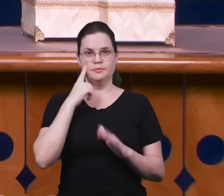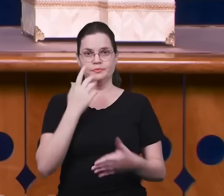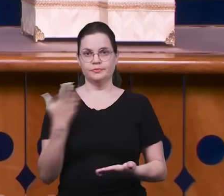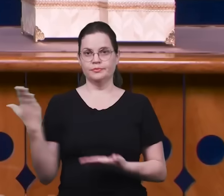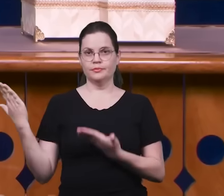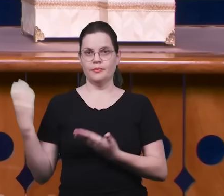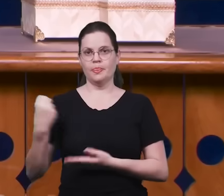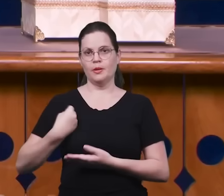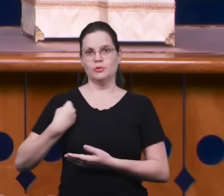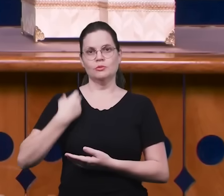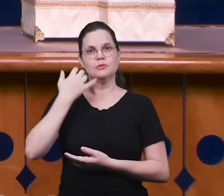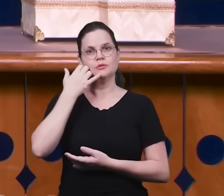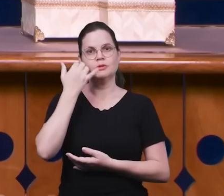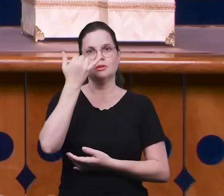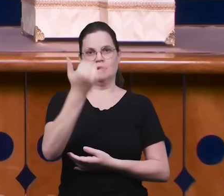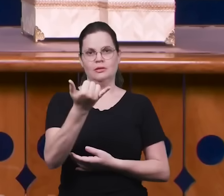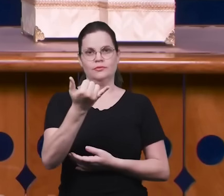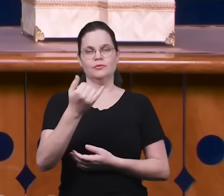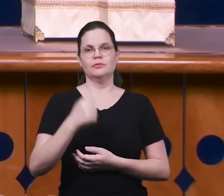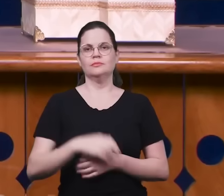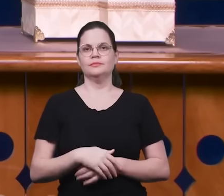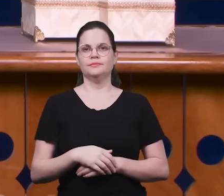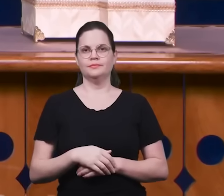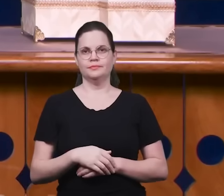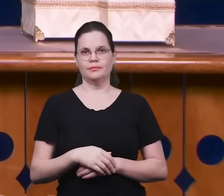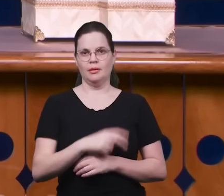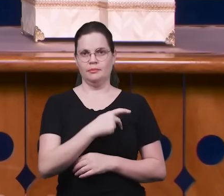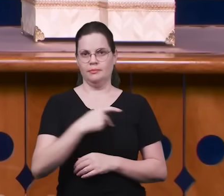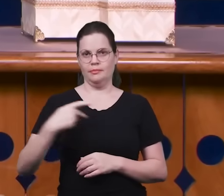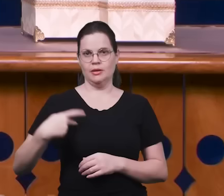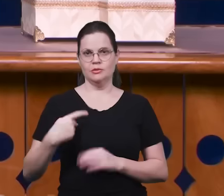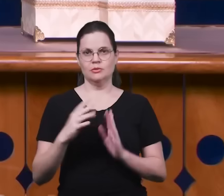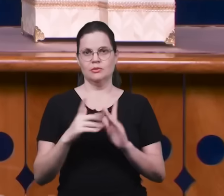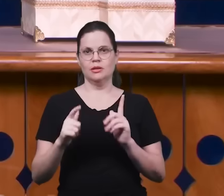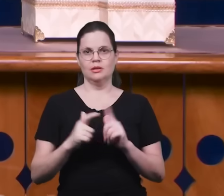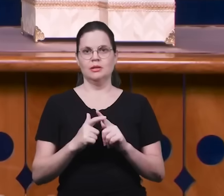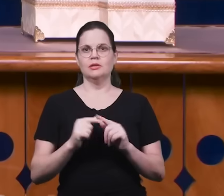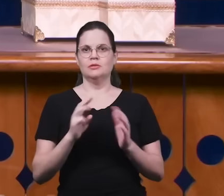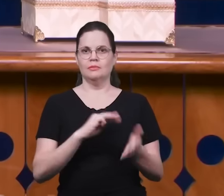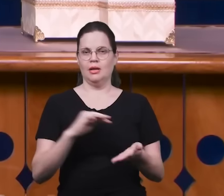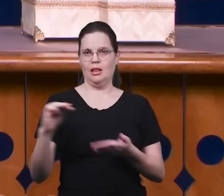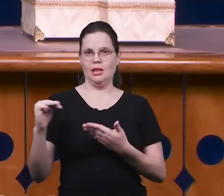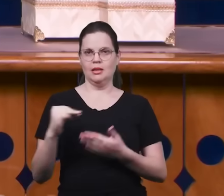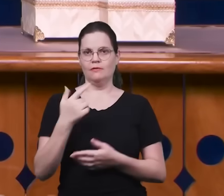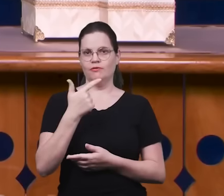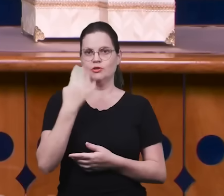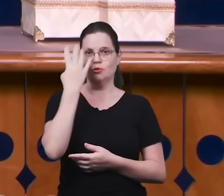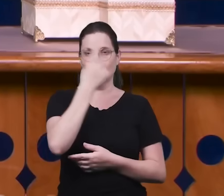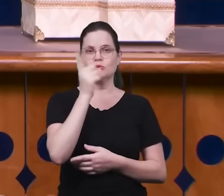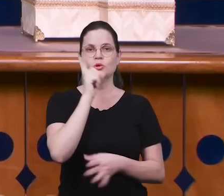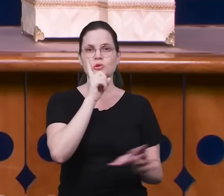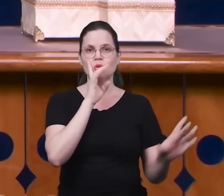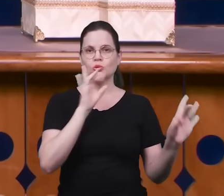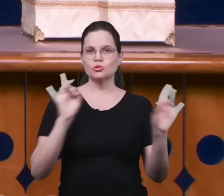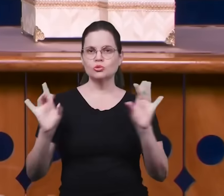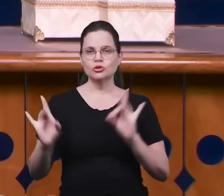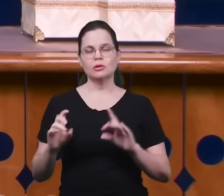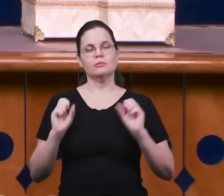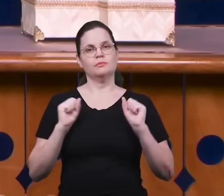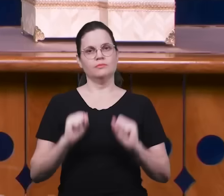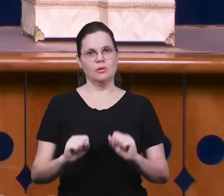0800, que é o programa de assistência pastoral da Igreja Cristã Maranata, em que você encontra um